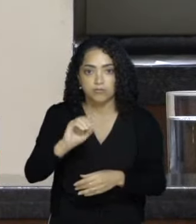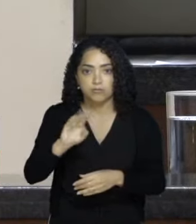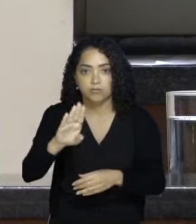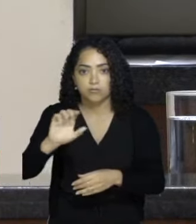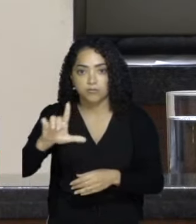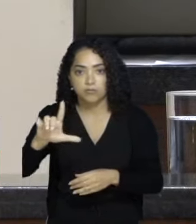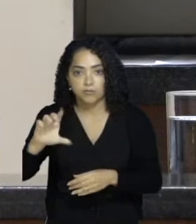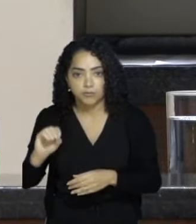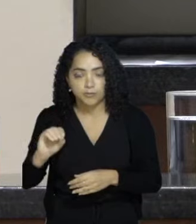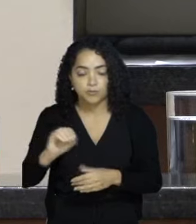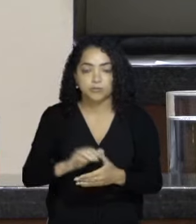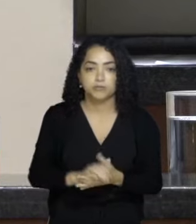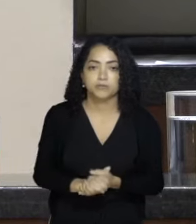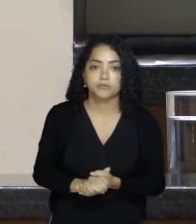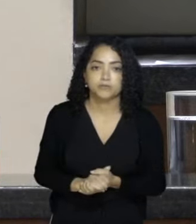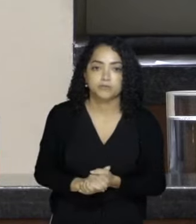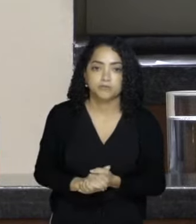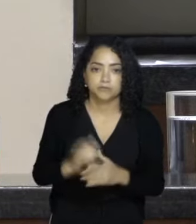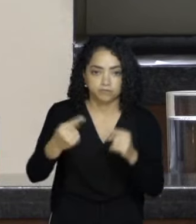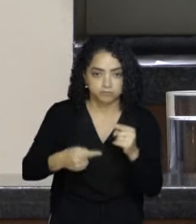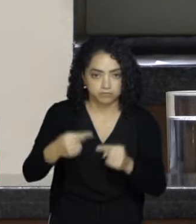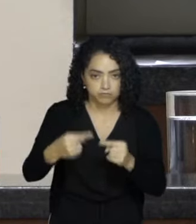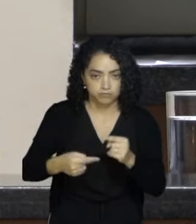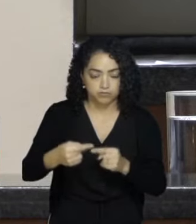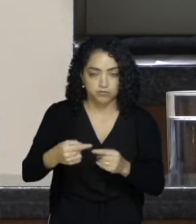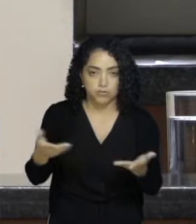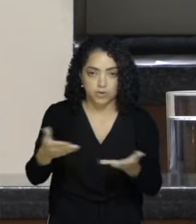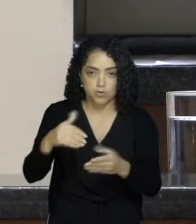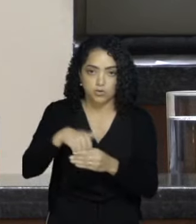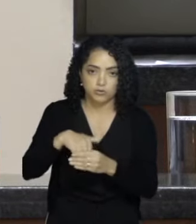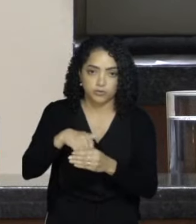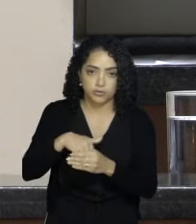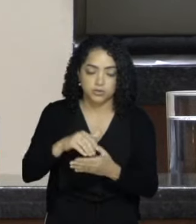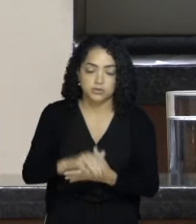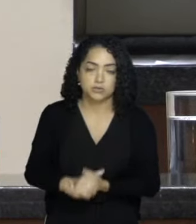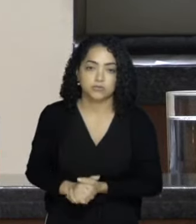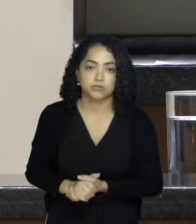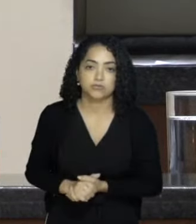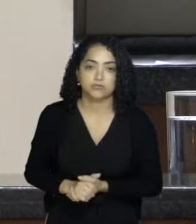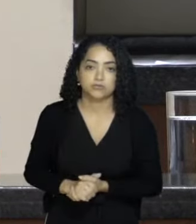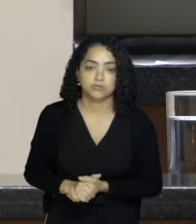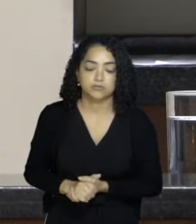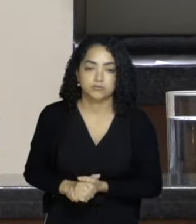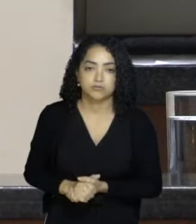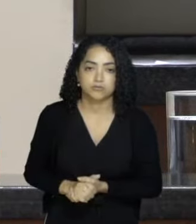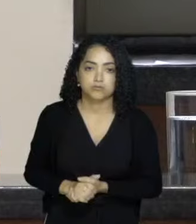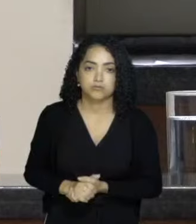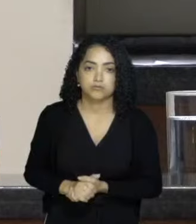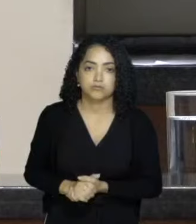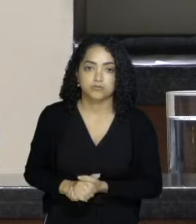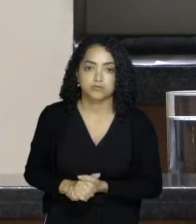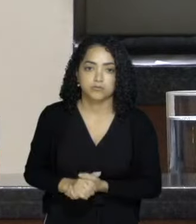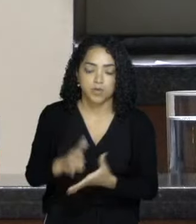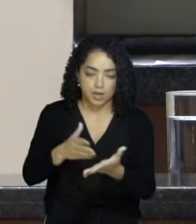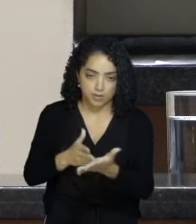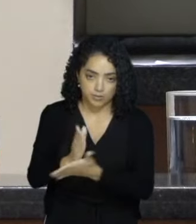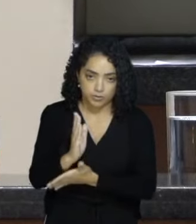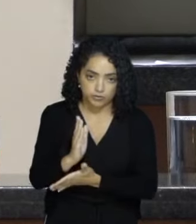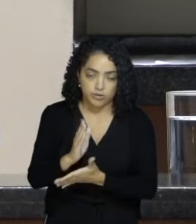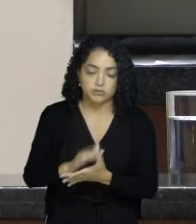Cerrito, em discussão. Não havendo quem queira discutir, em votação. Deputados que aprovam, permaneçam como se encontram. Aprovado